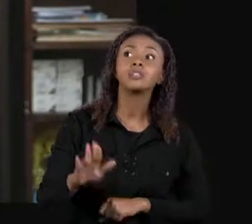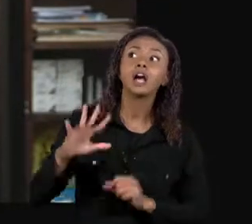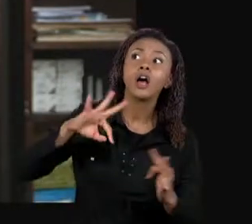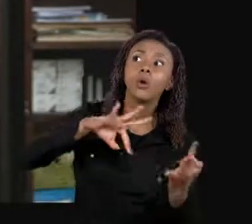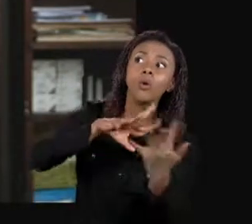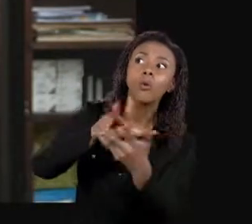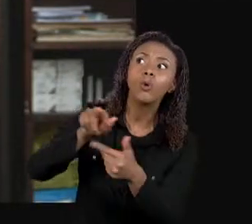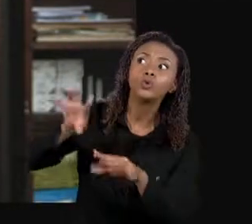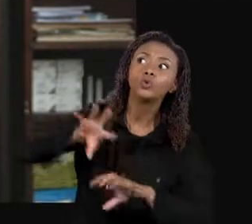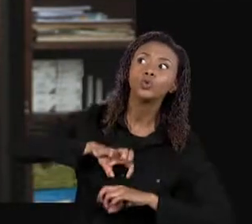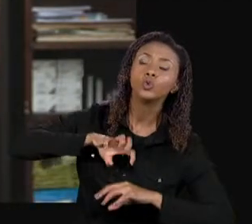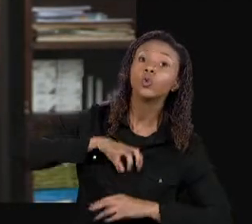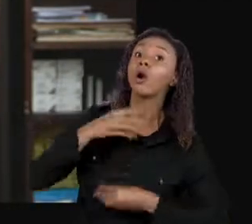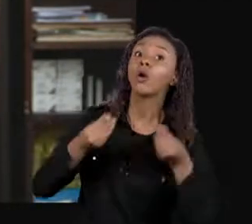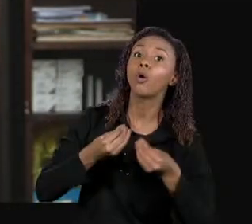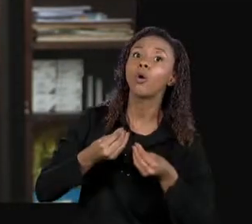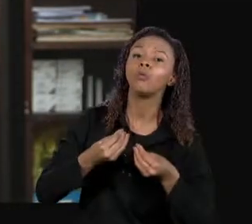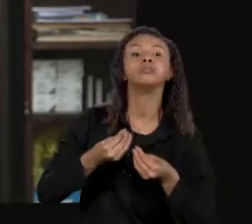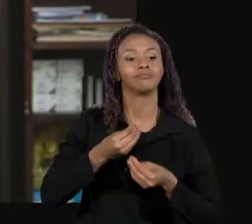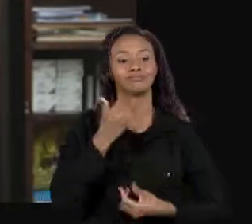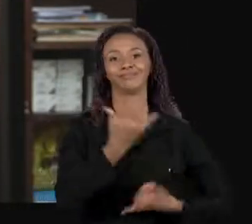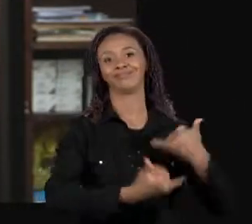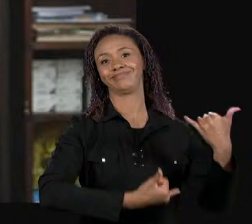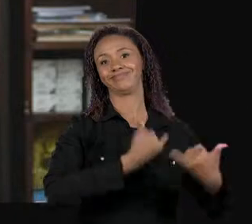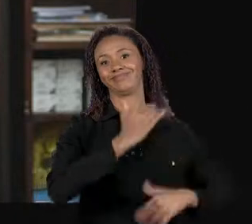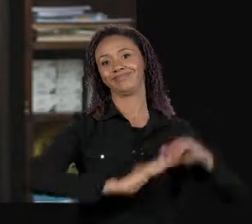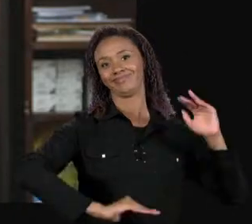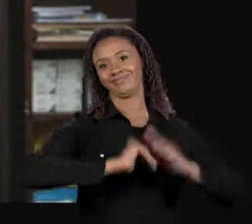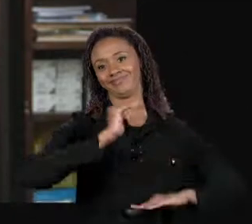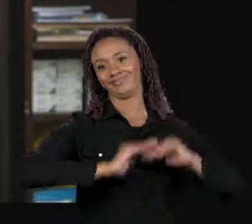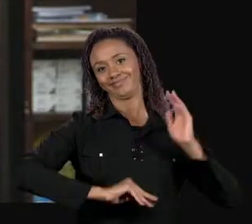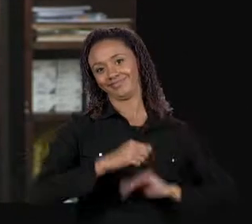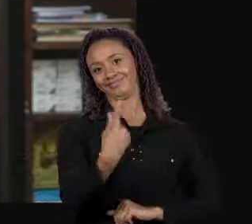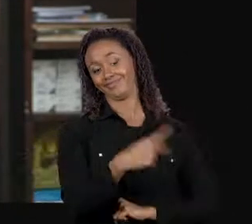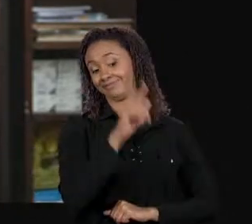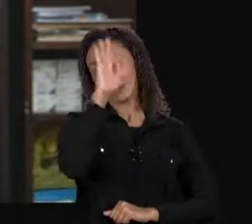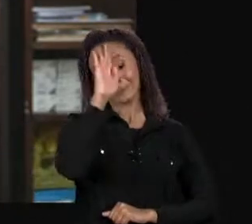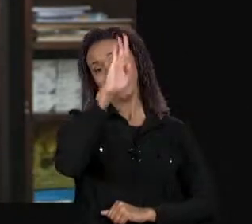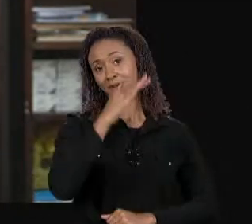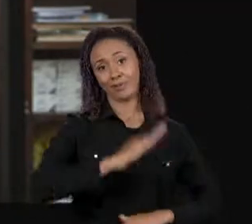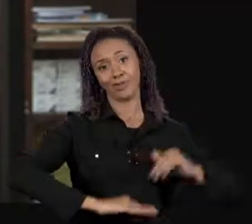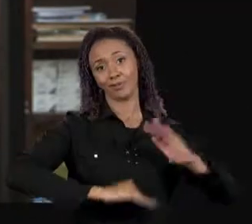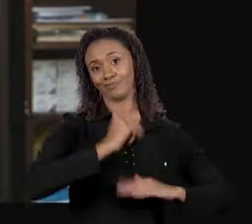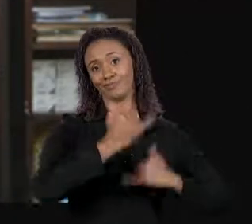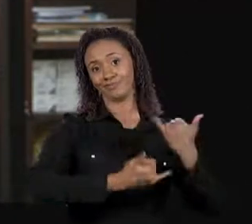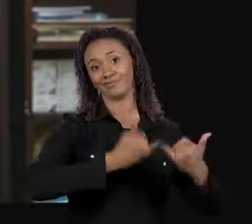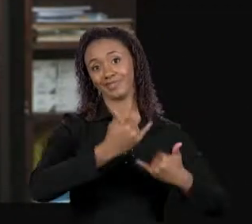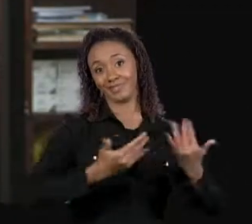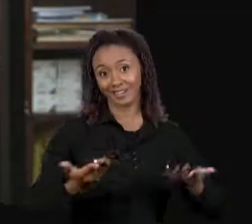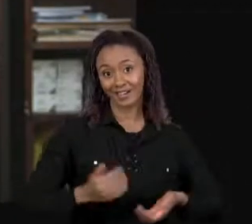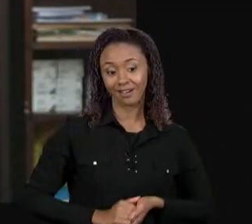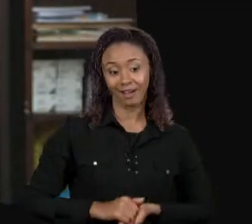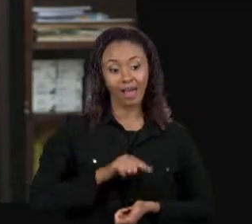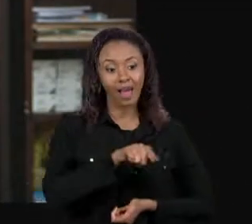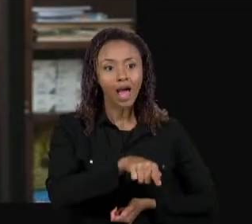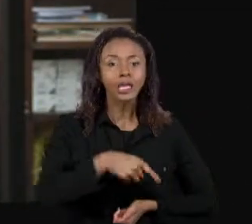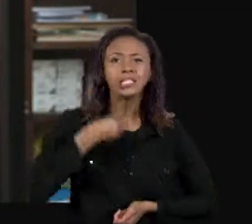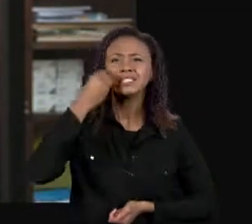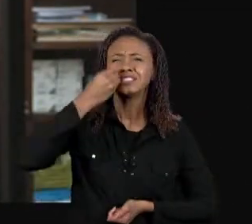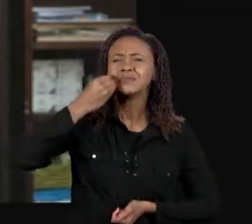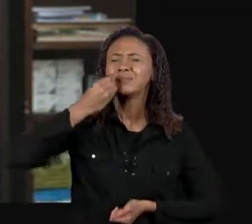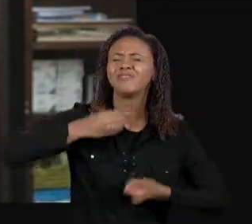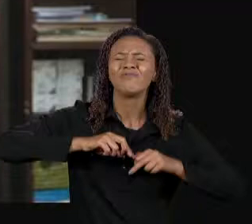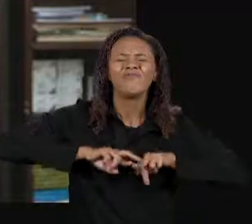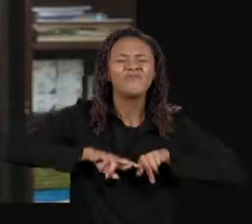Quer dizer, a principal atividade dela é o brincar. Estão sendo listadas várias